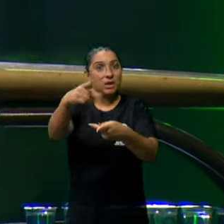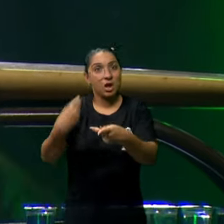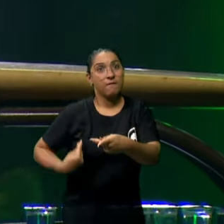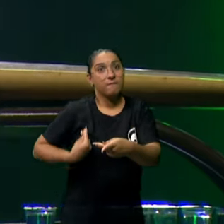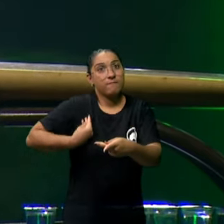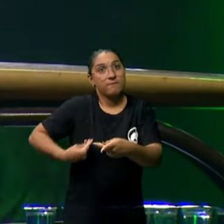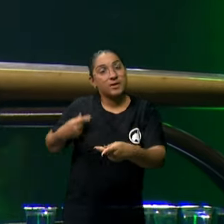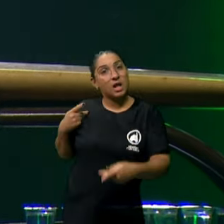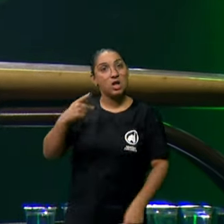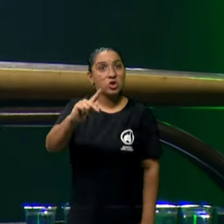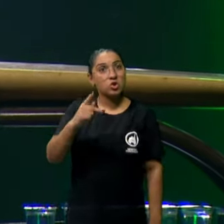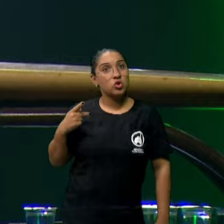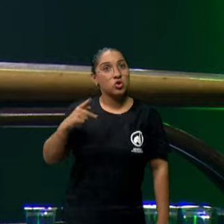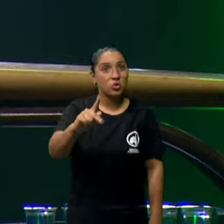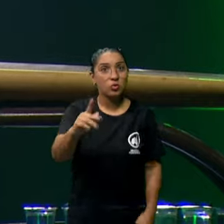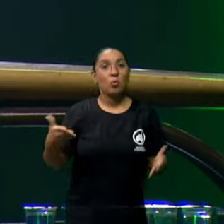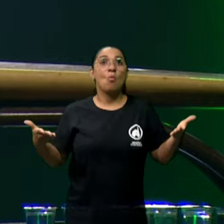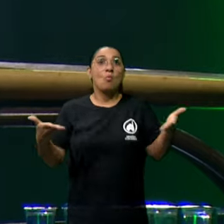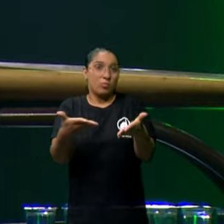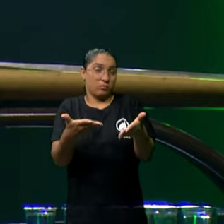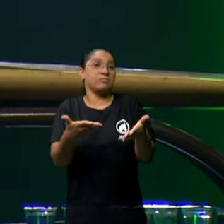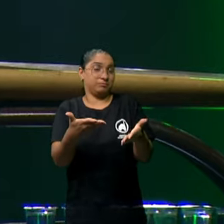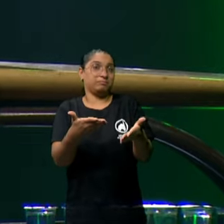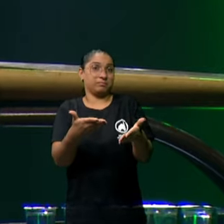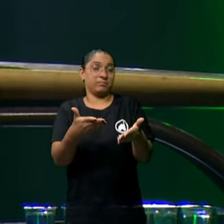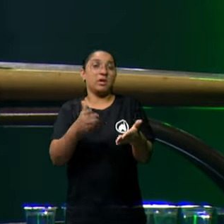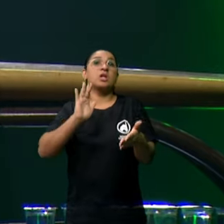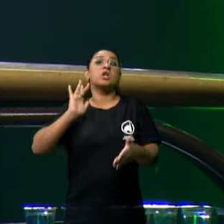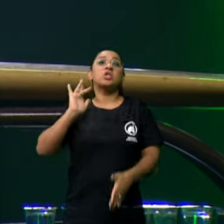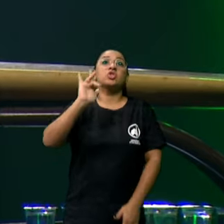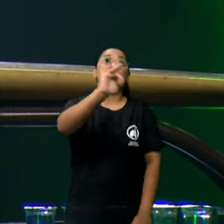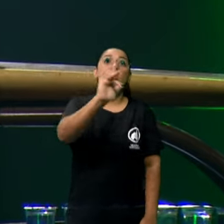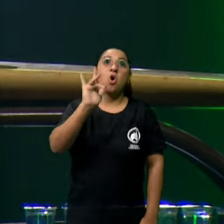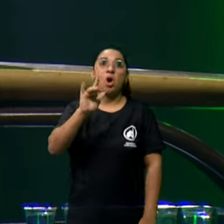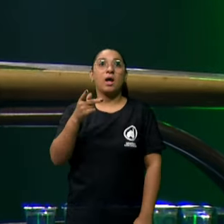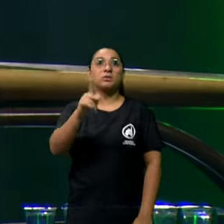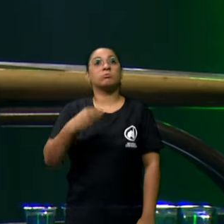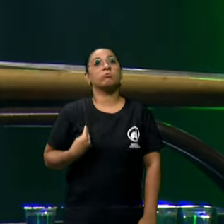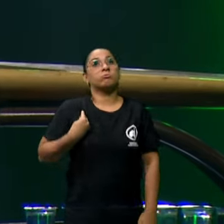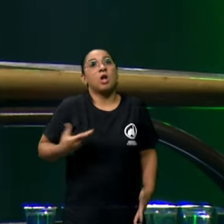do Espírito de Deus nessa madrugada ele está te ativando